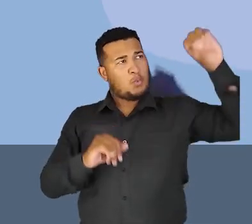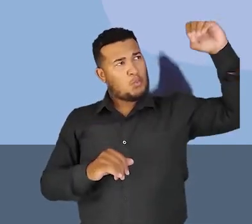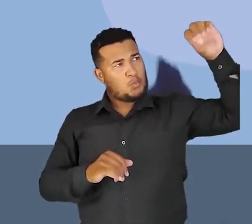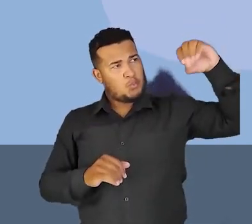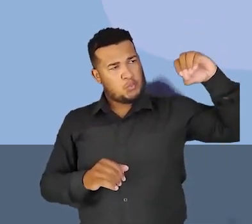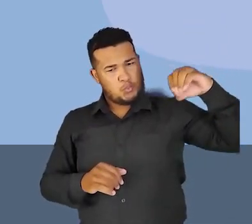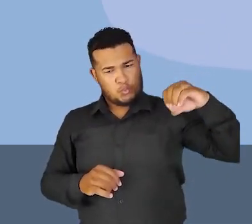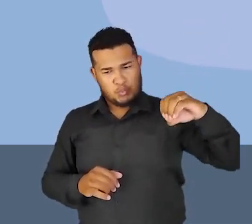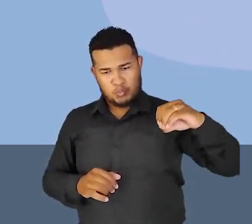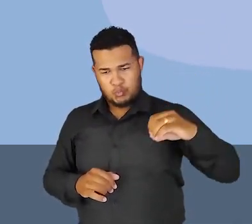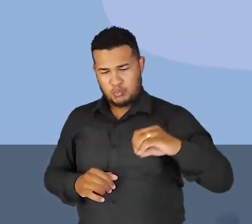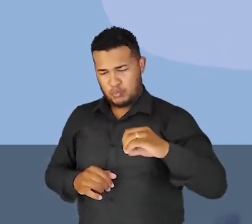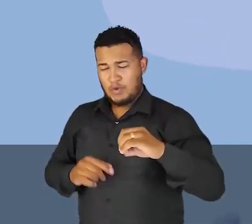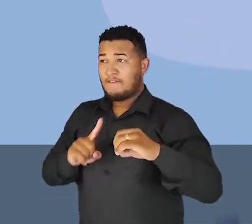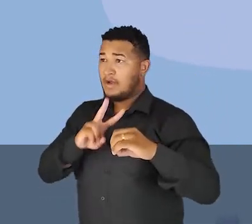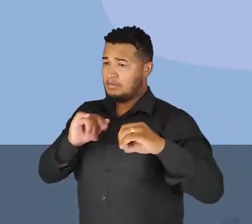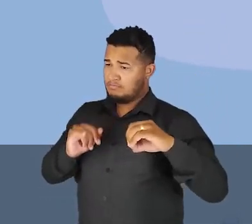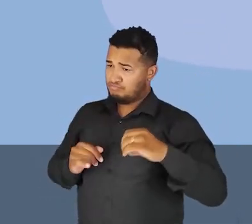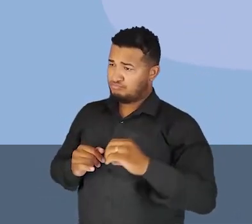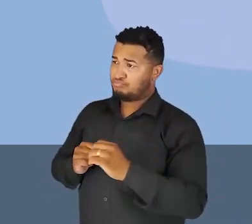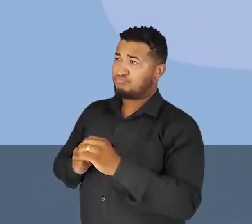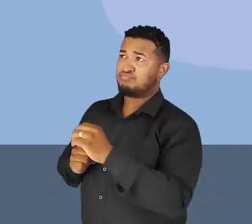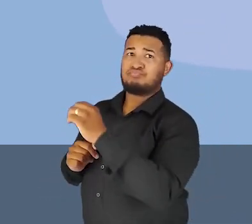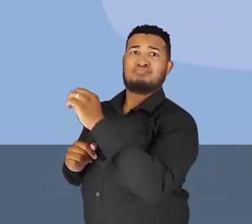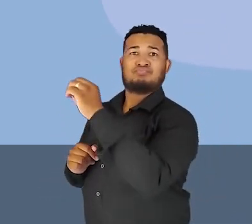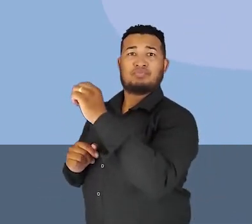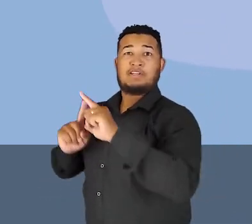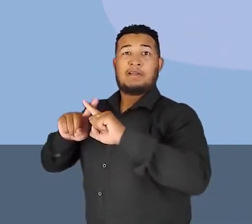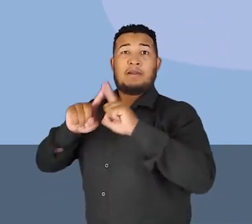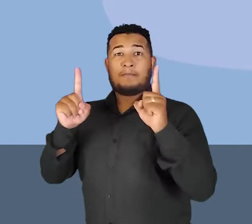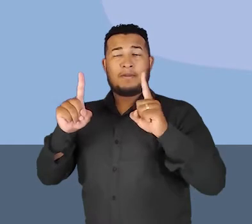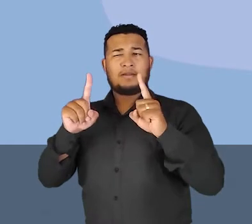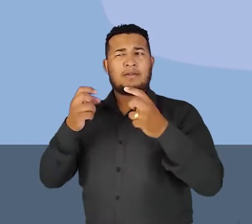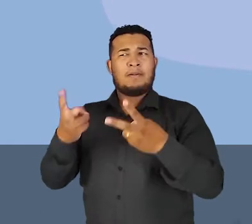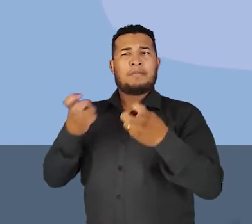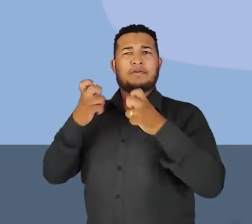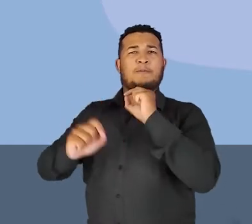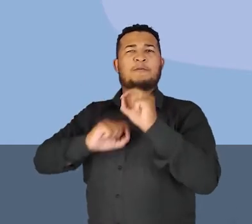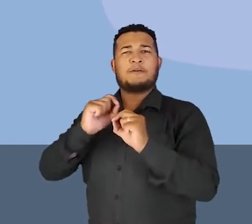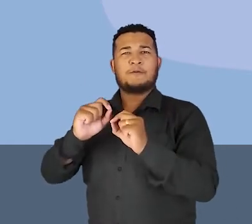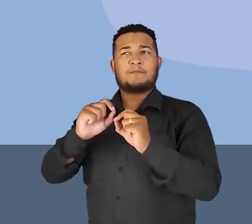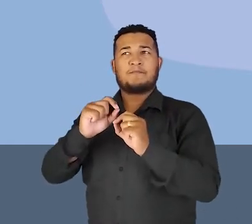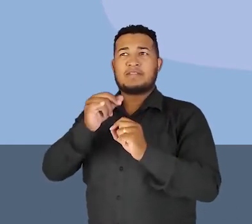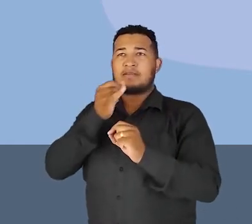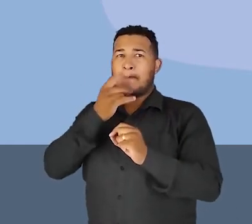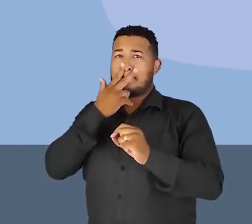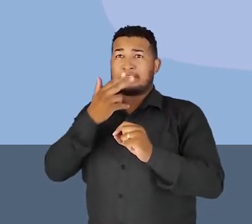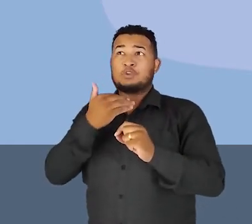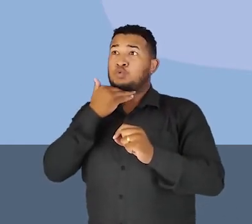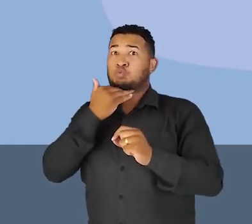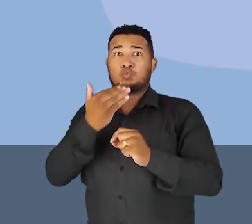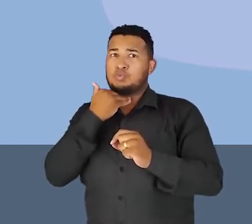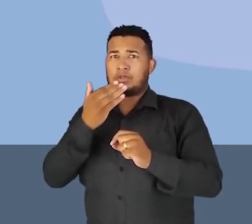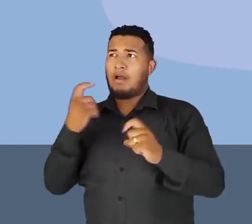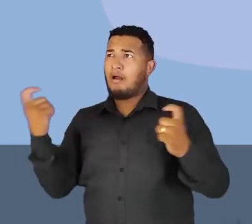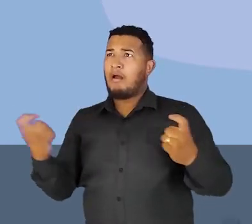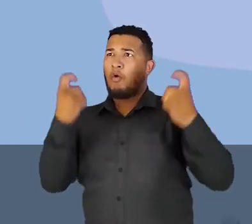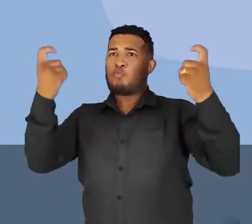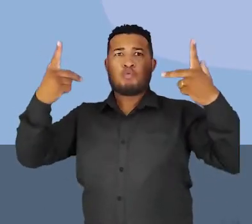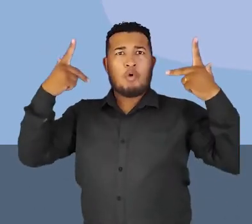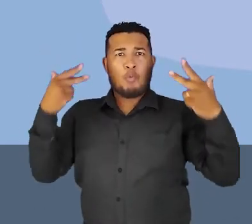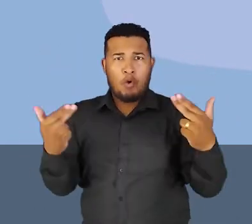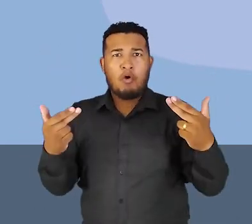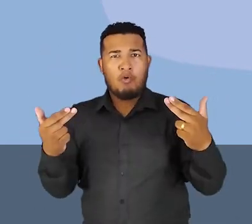rampa e vai atingir o lado direito. No entanto, o que ele percebeu? Que essa bolinha não conseguia chegar à mesma